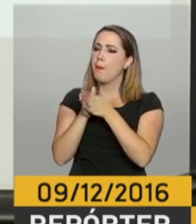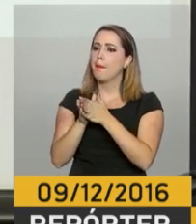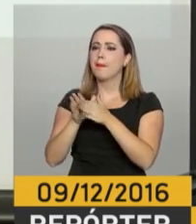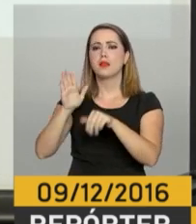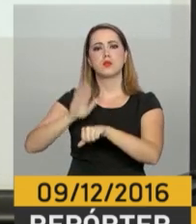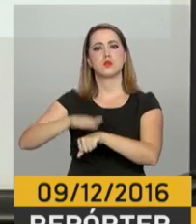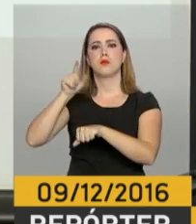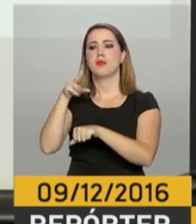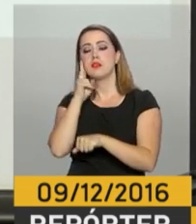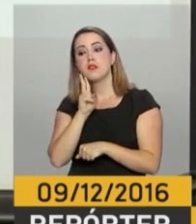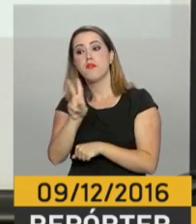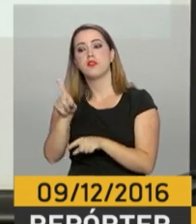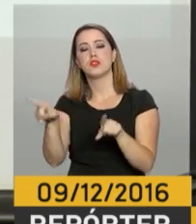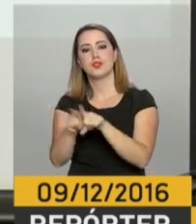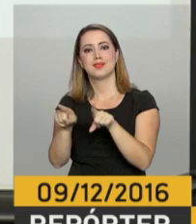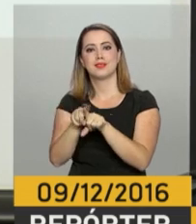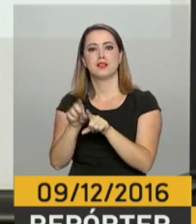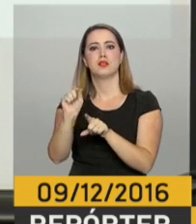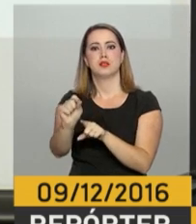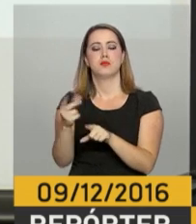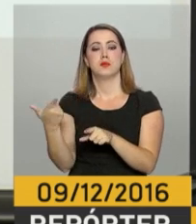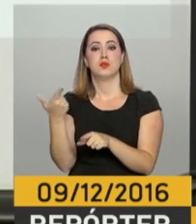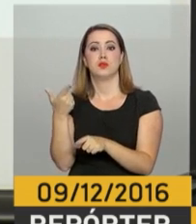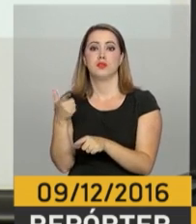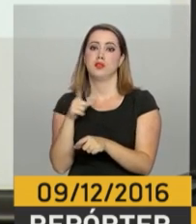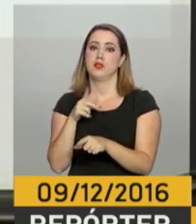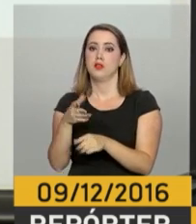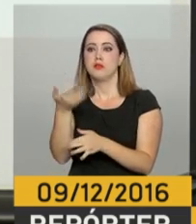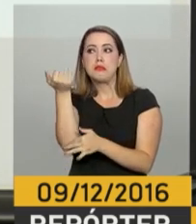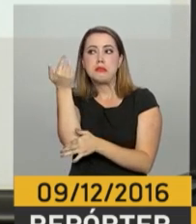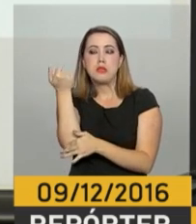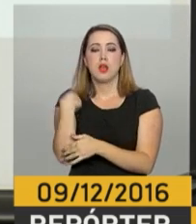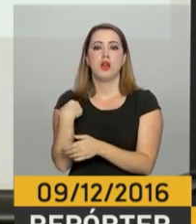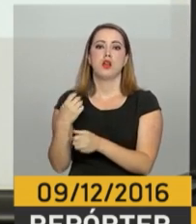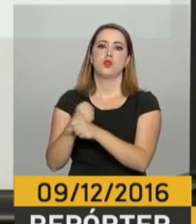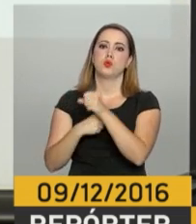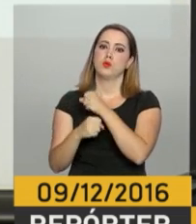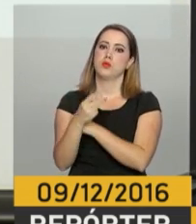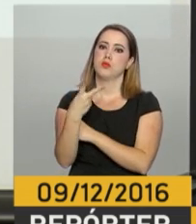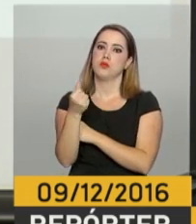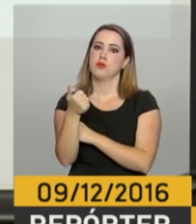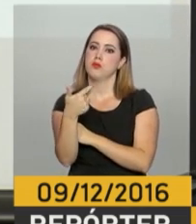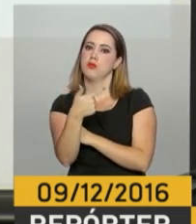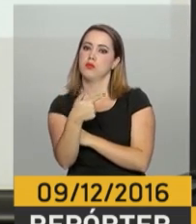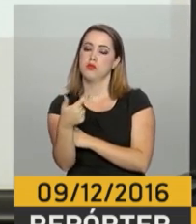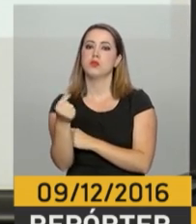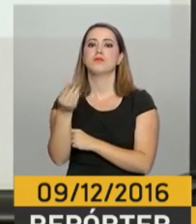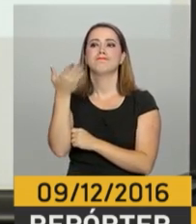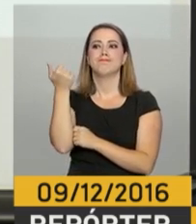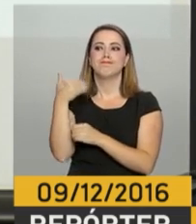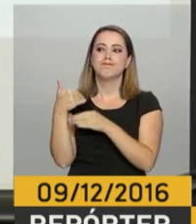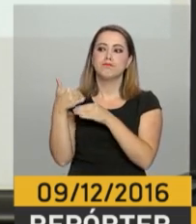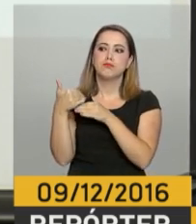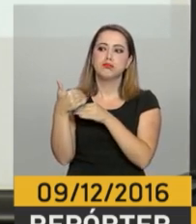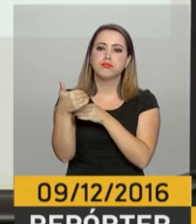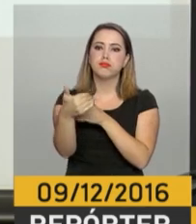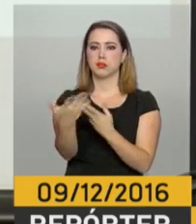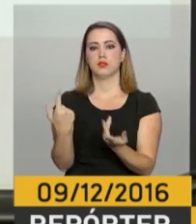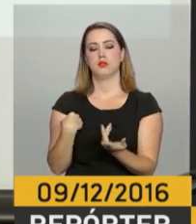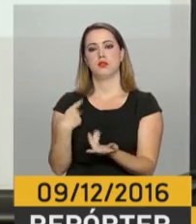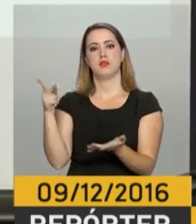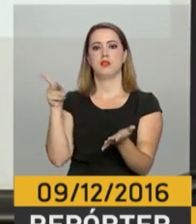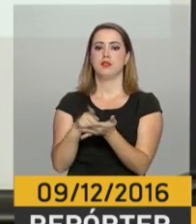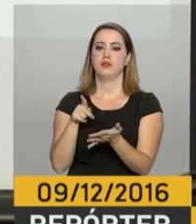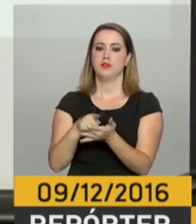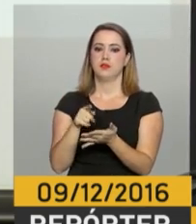examine a possibilidade de alcançar aqueles de 2012 para diante. E aí, na verdade, eu até